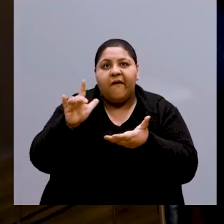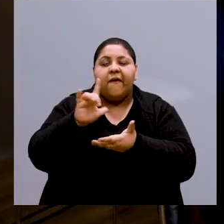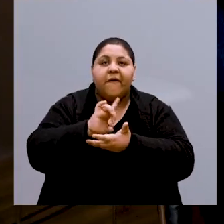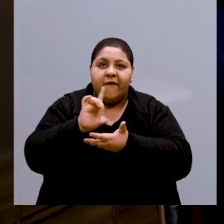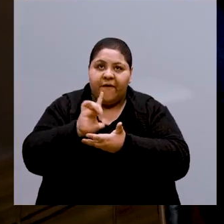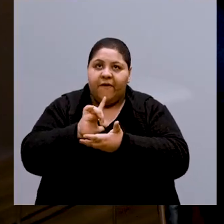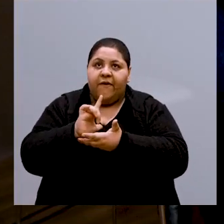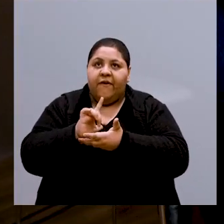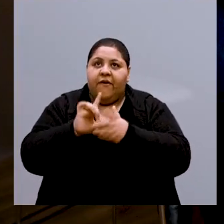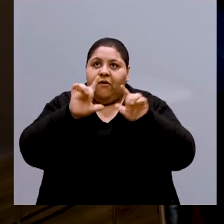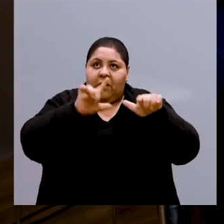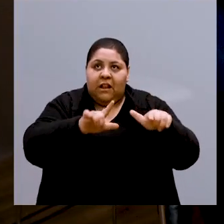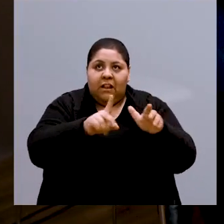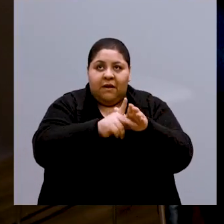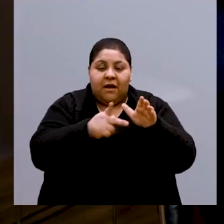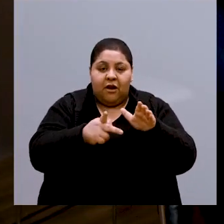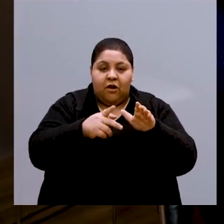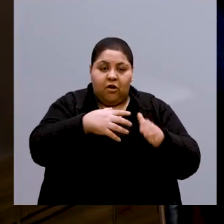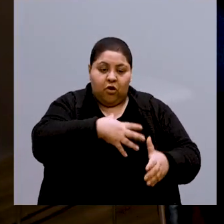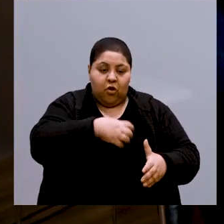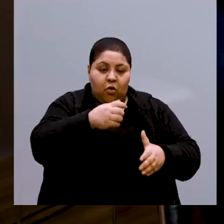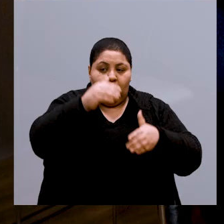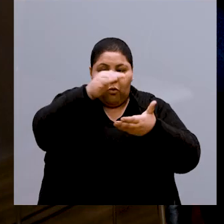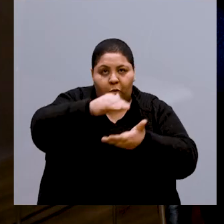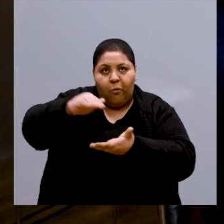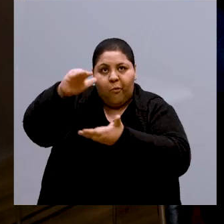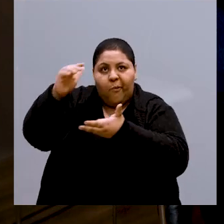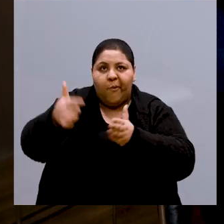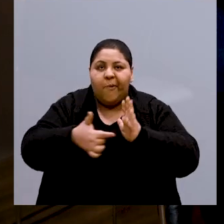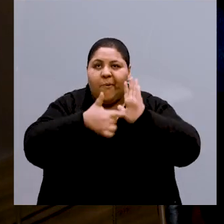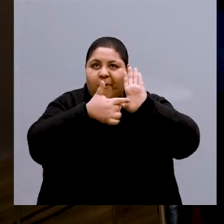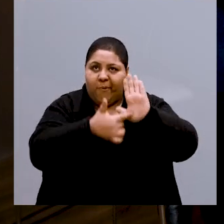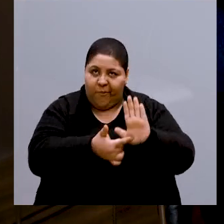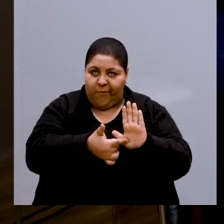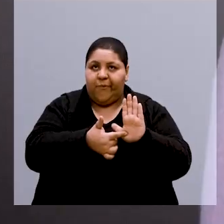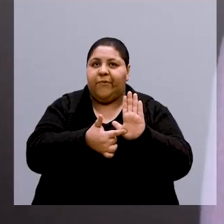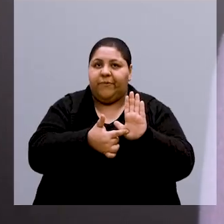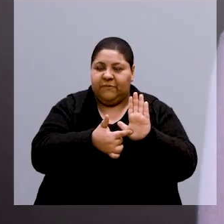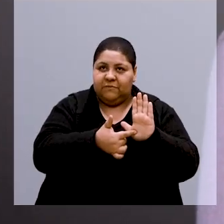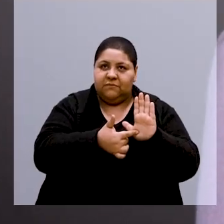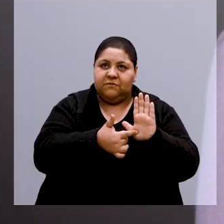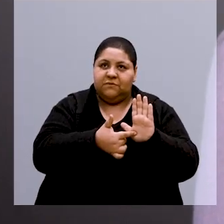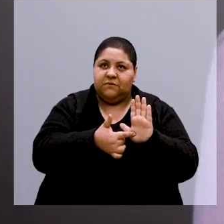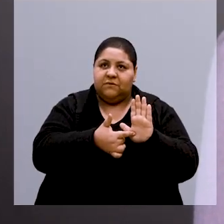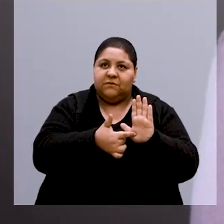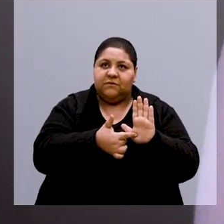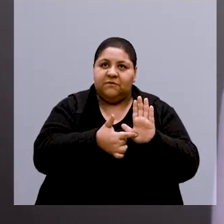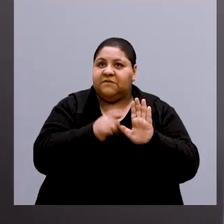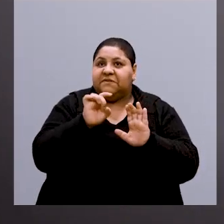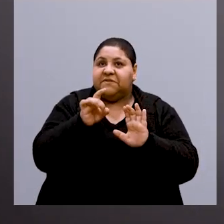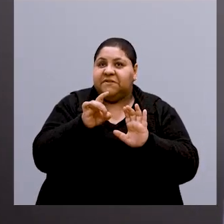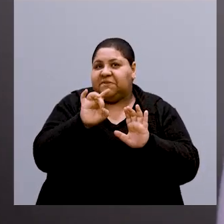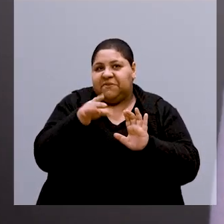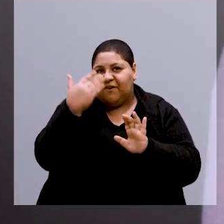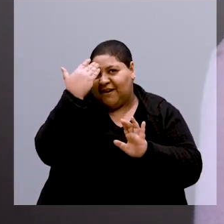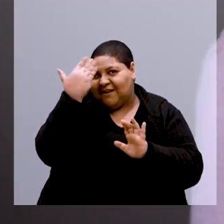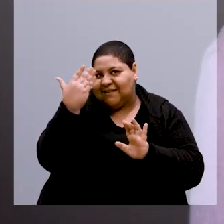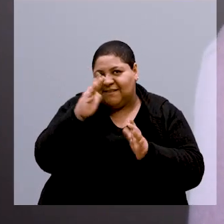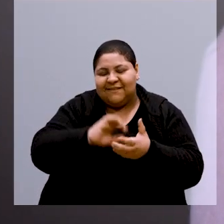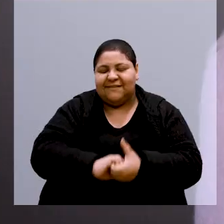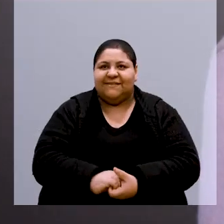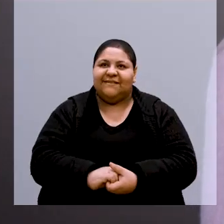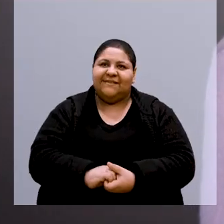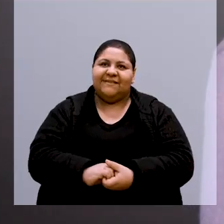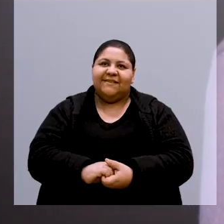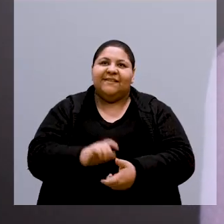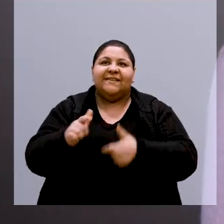gente vai ter, então, o banco de leite para apresentar, né? Para eles. Então, só